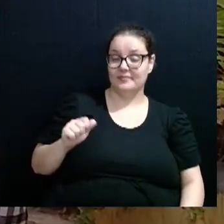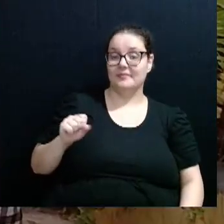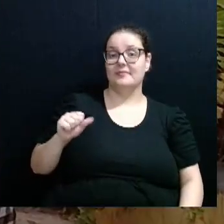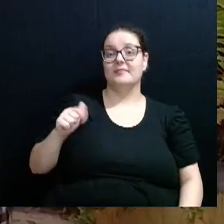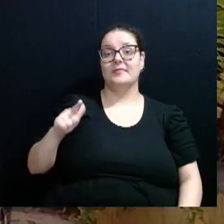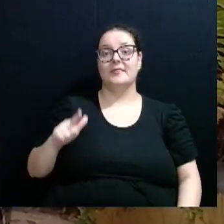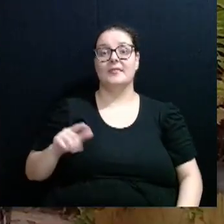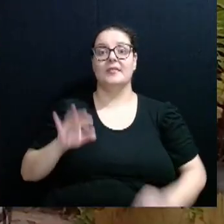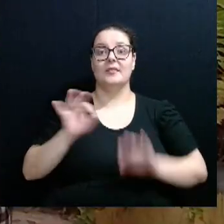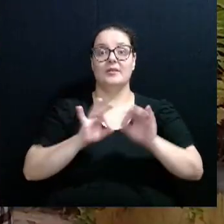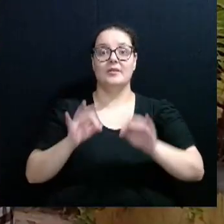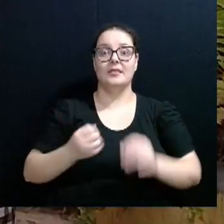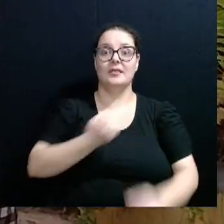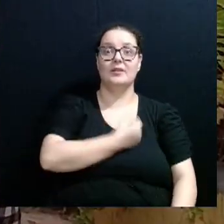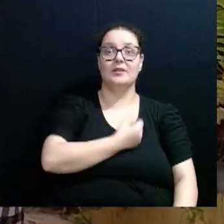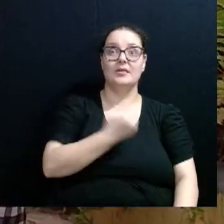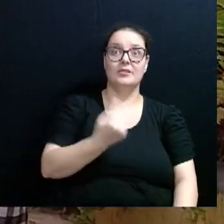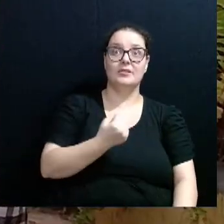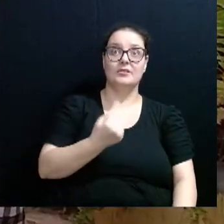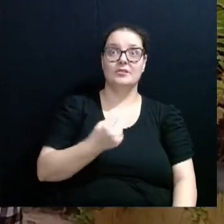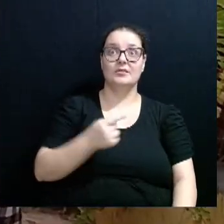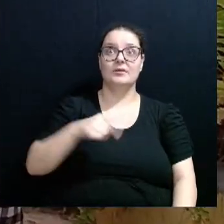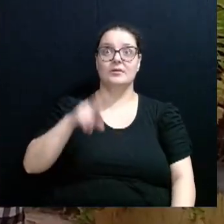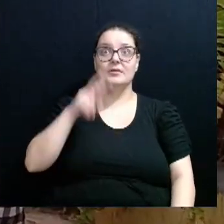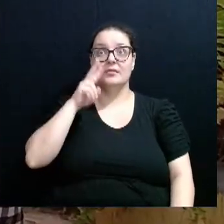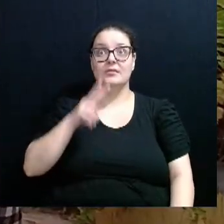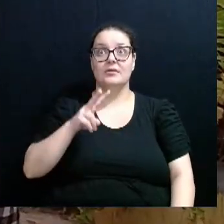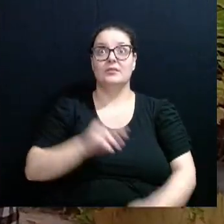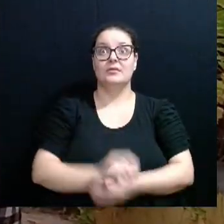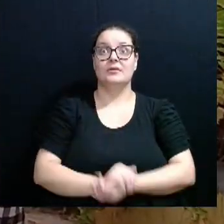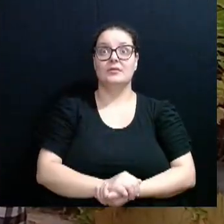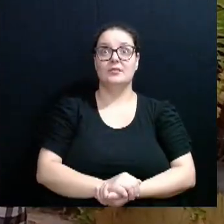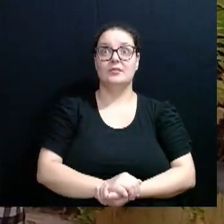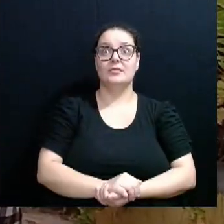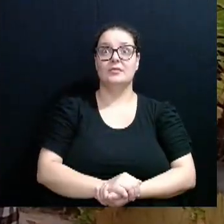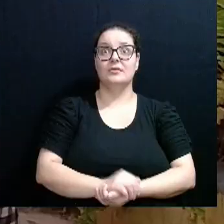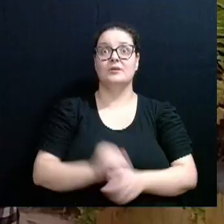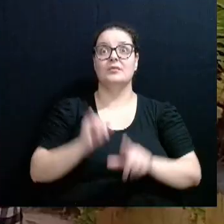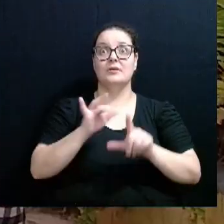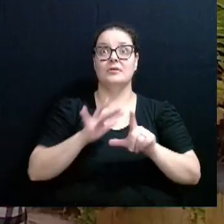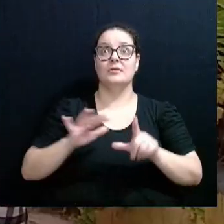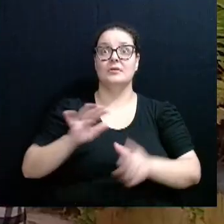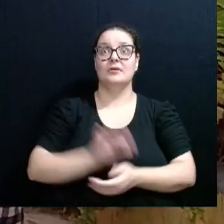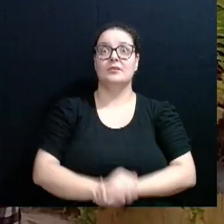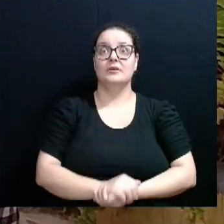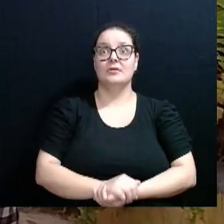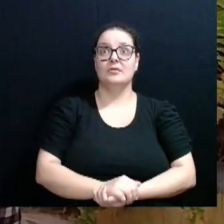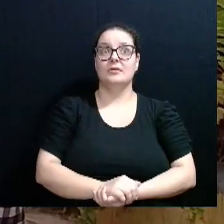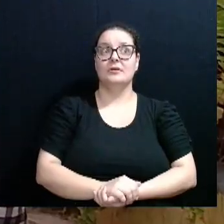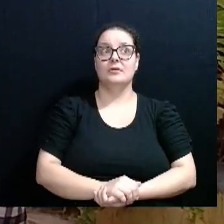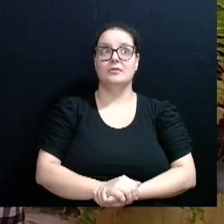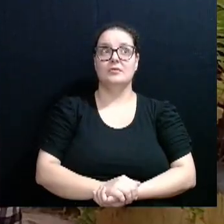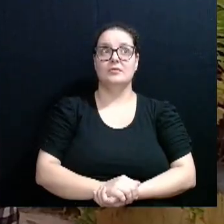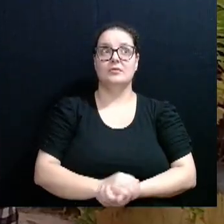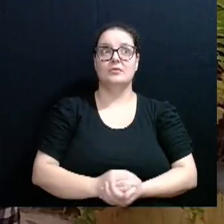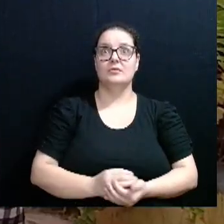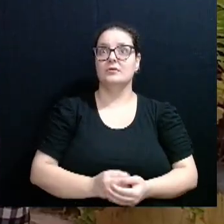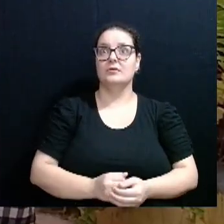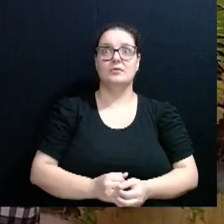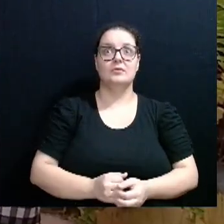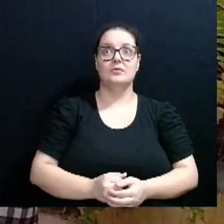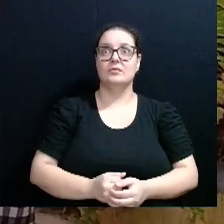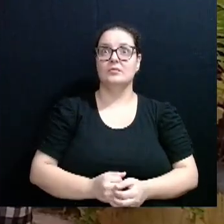mas daqui a pouquinho vocês vão ver imagens do outro projeto que começa a nascer aqui em Campinas, mas para um outro público,